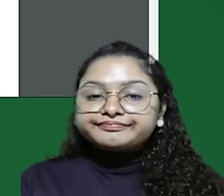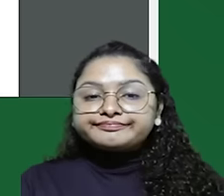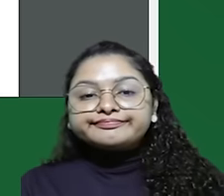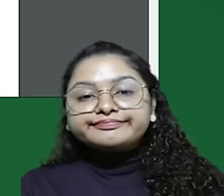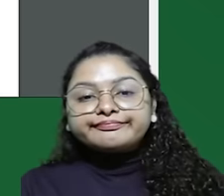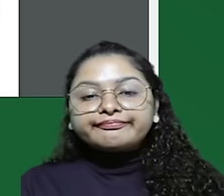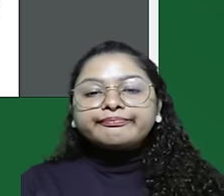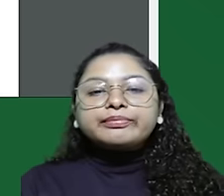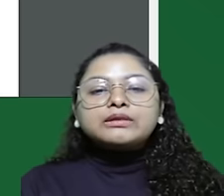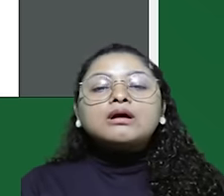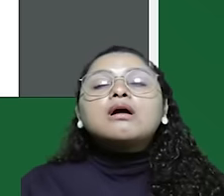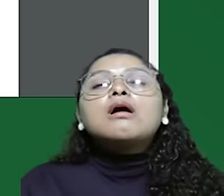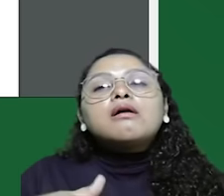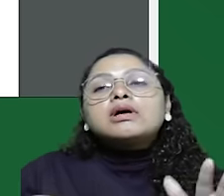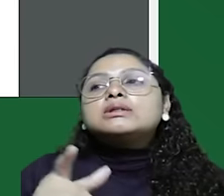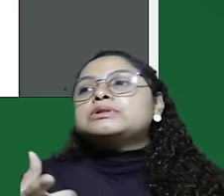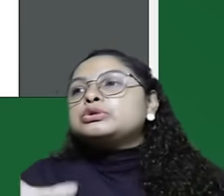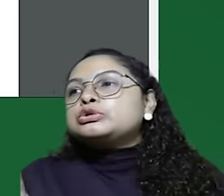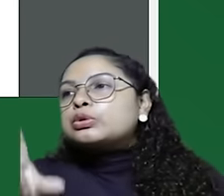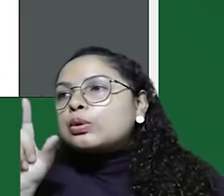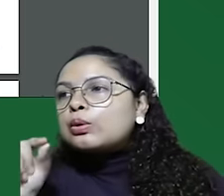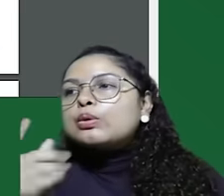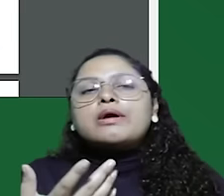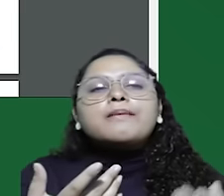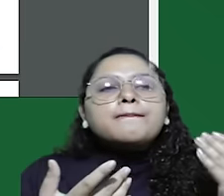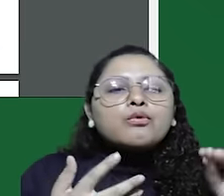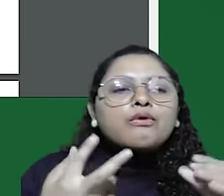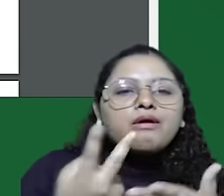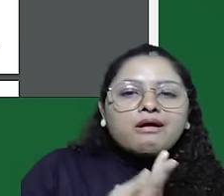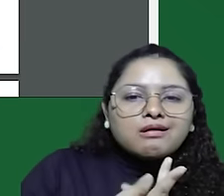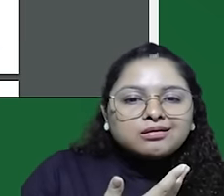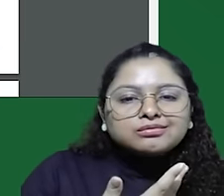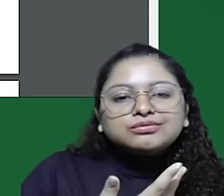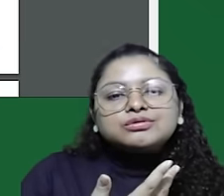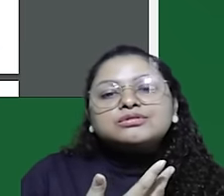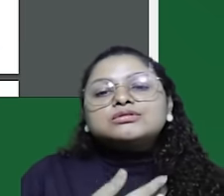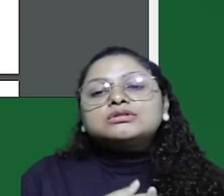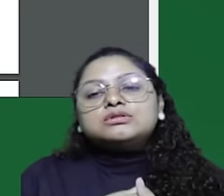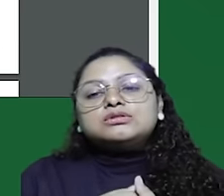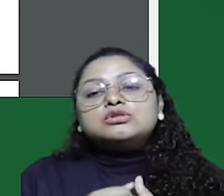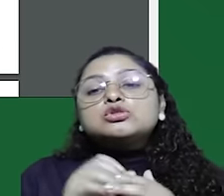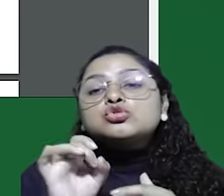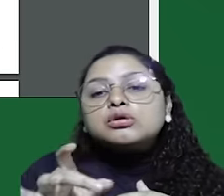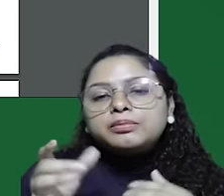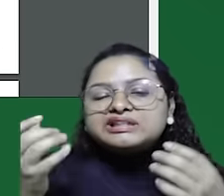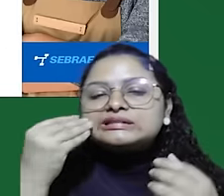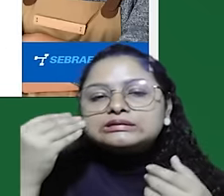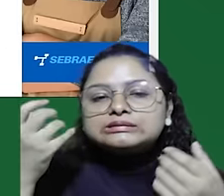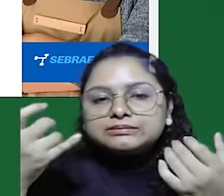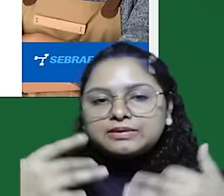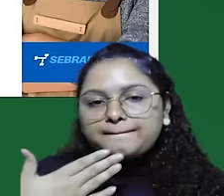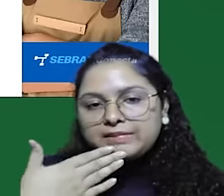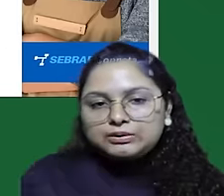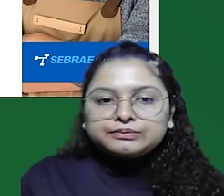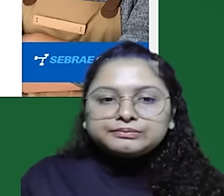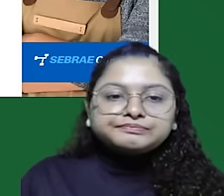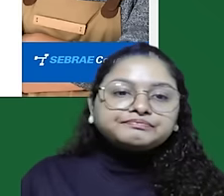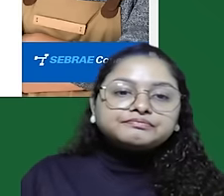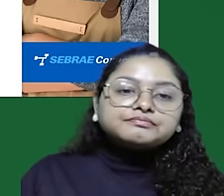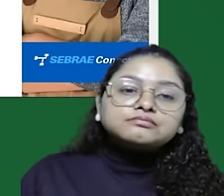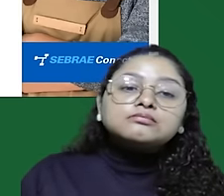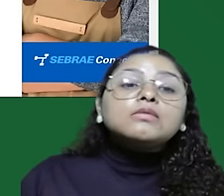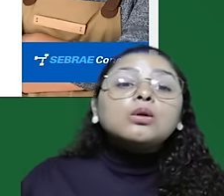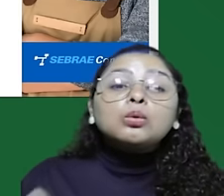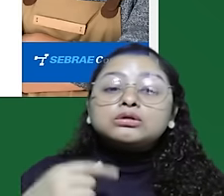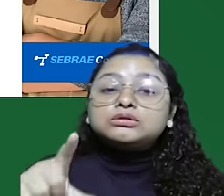às vezes a pessoa seleciona um descreve outro então só para deixar um pouquinho mais alinhado quando eu seleciono na matriz fiscal